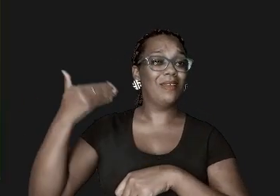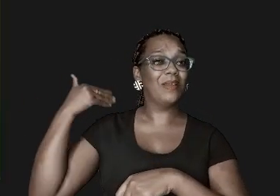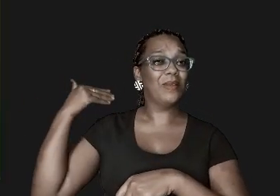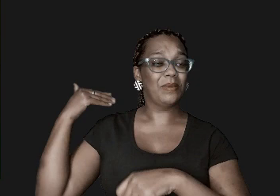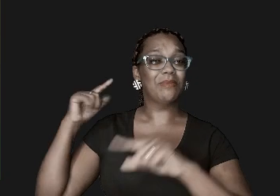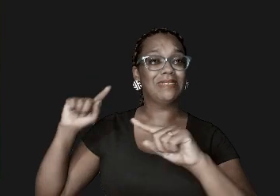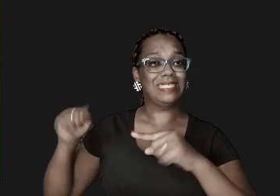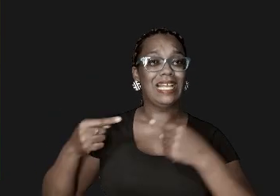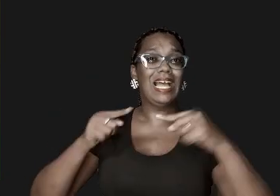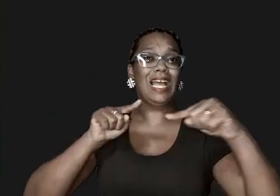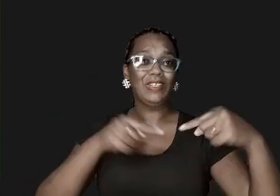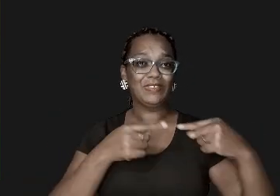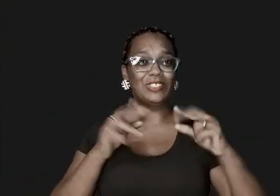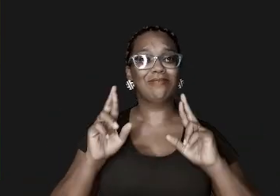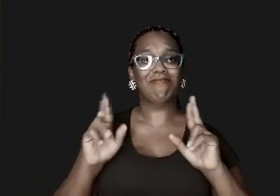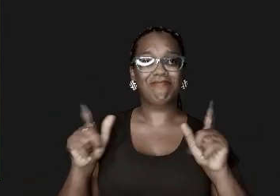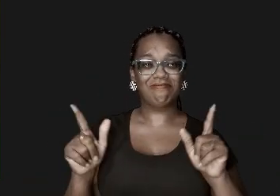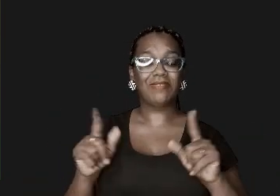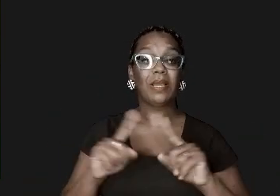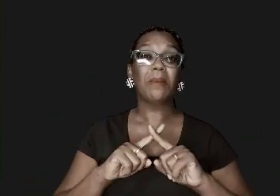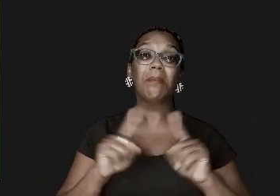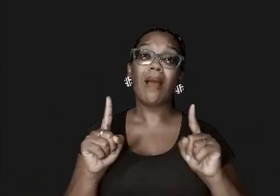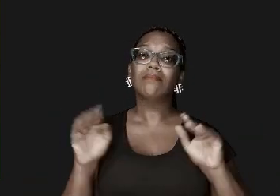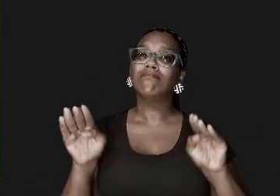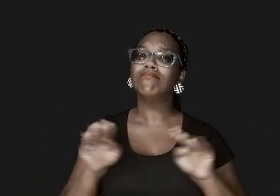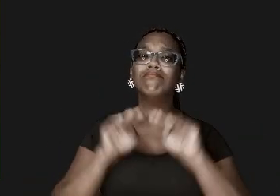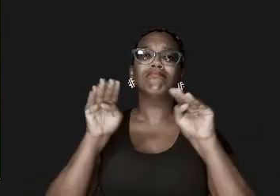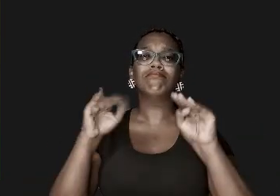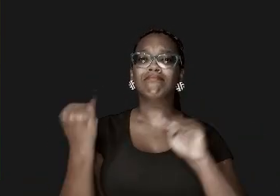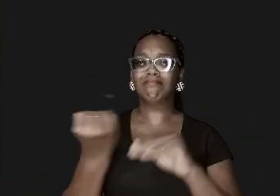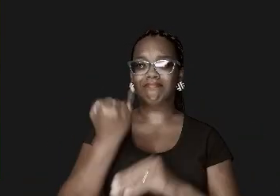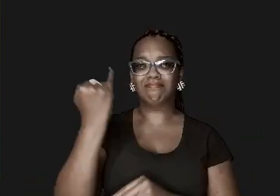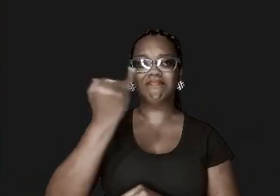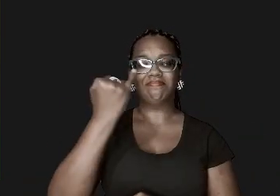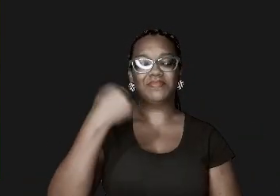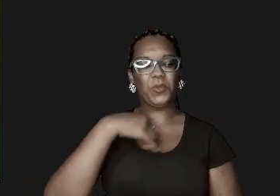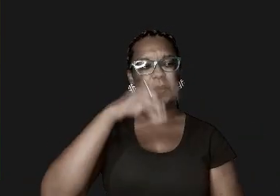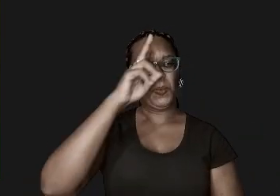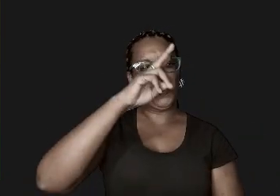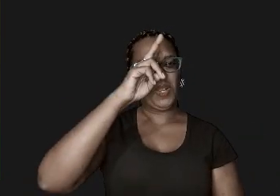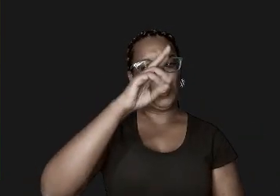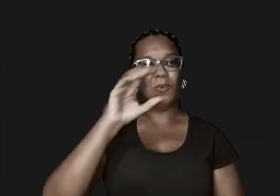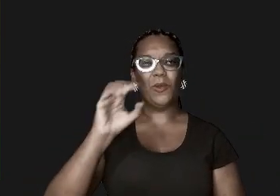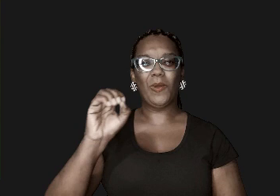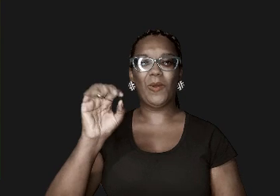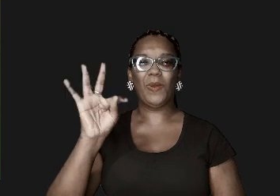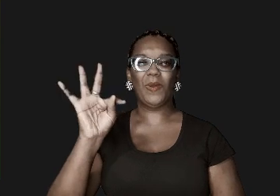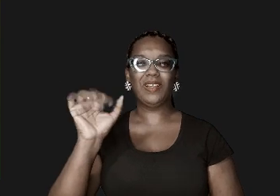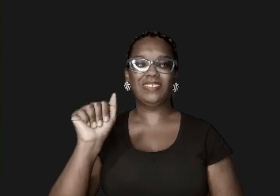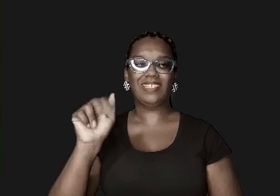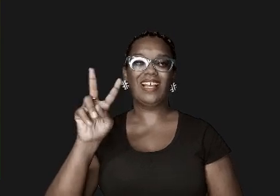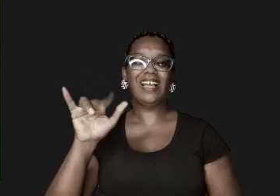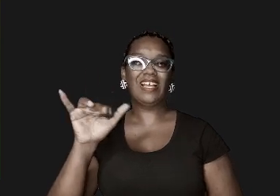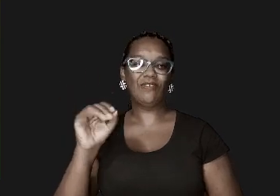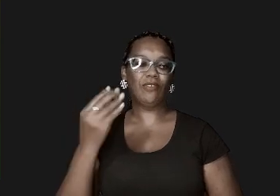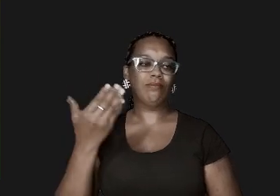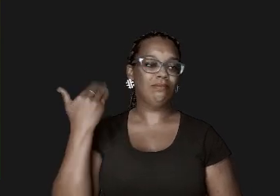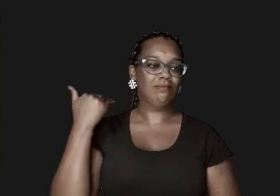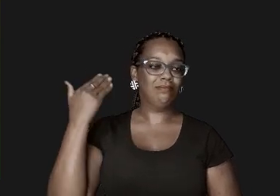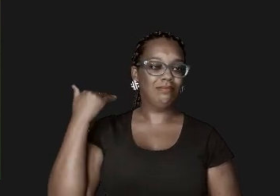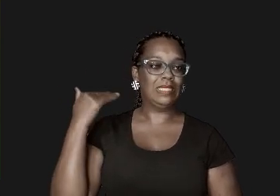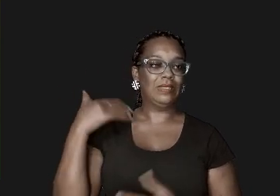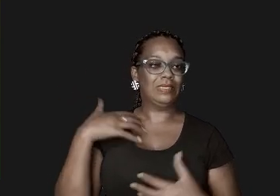cada um a seu tempo cada um com desafios diferentes mas igualmente relevantes lembro